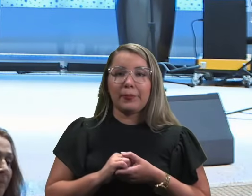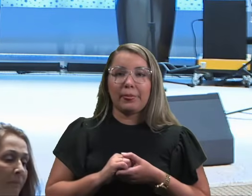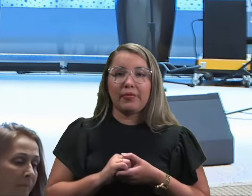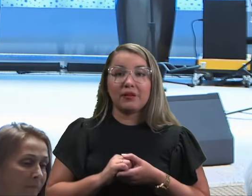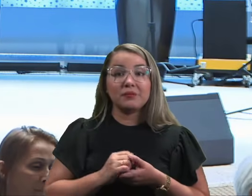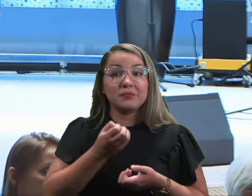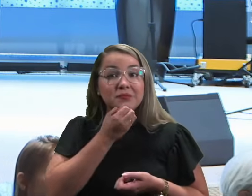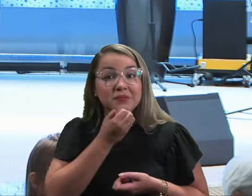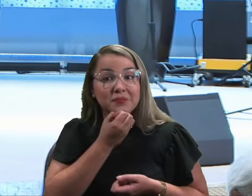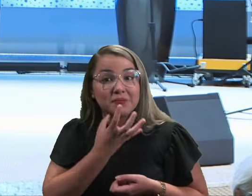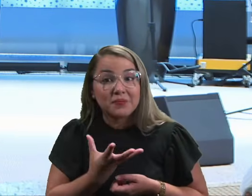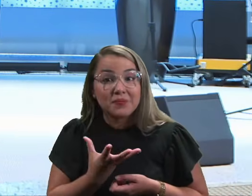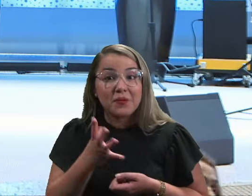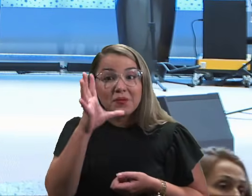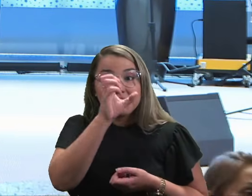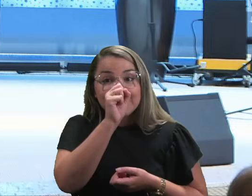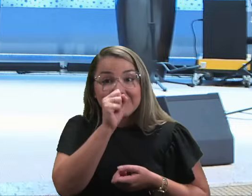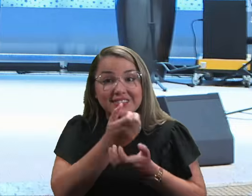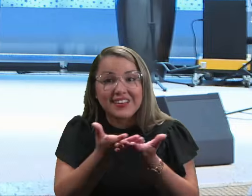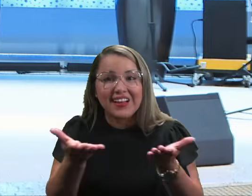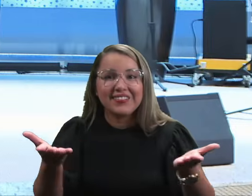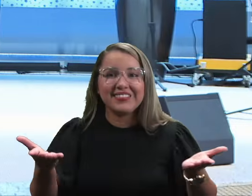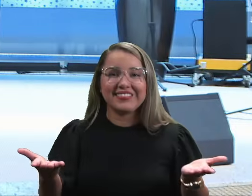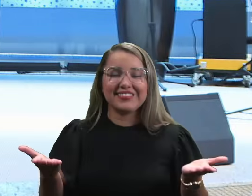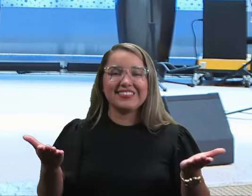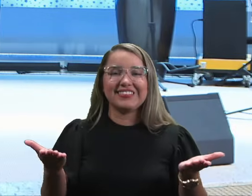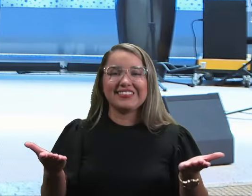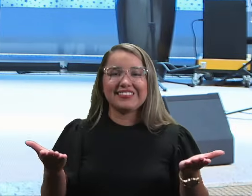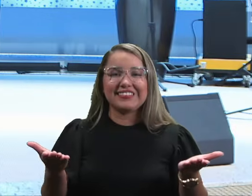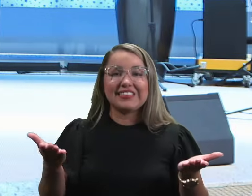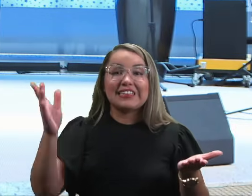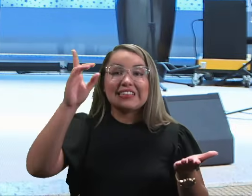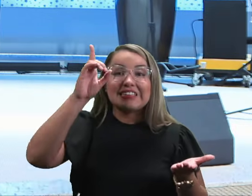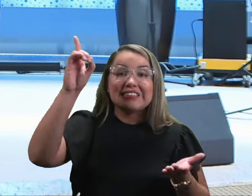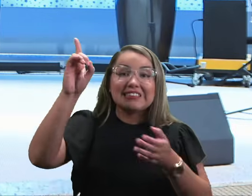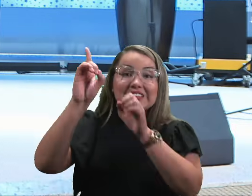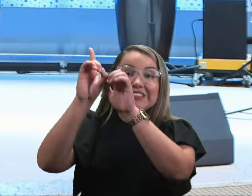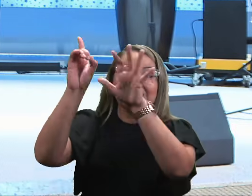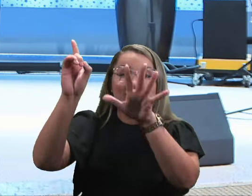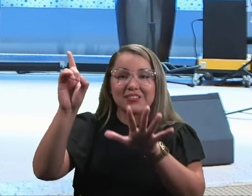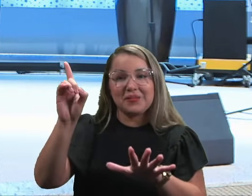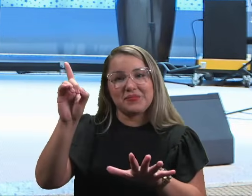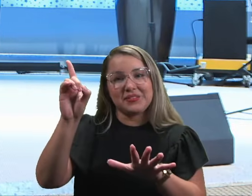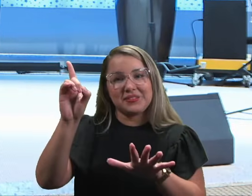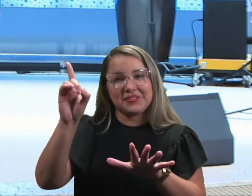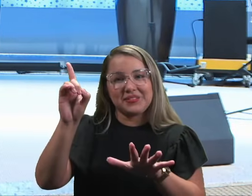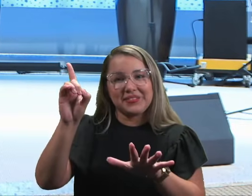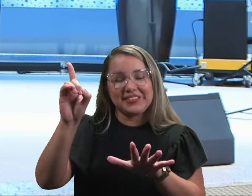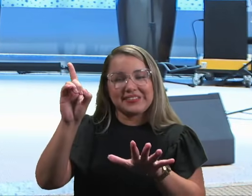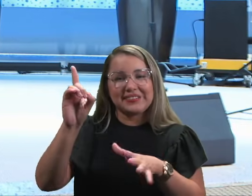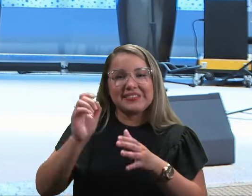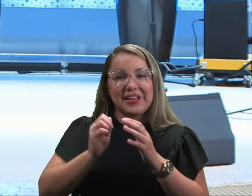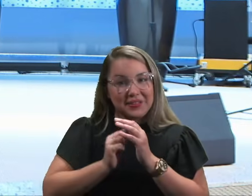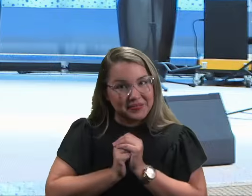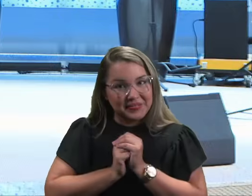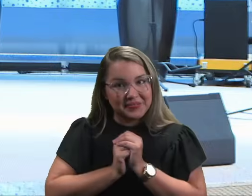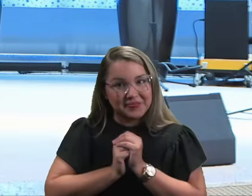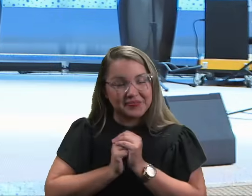Bom sábado, igreja querida. Que Deus te abençoe ricamente. Amém?